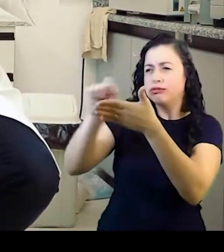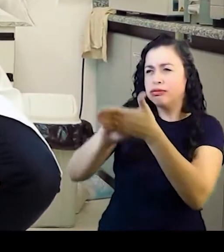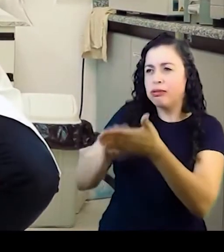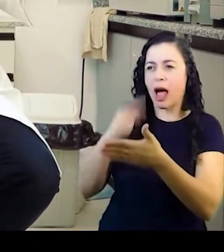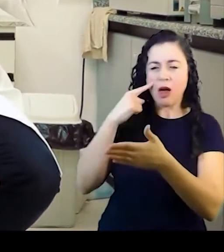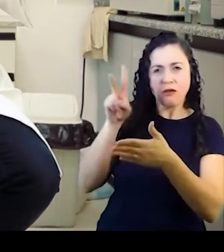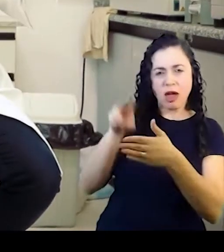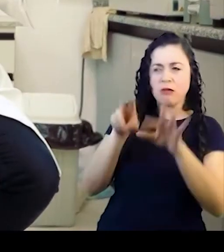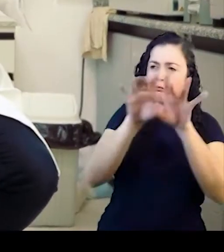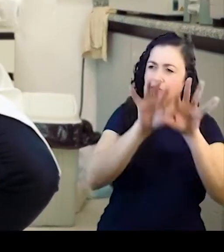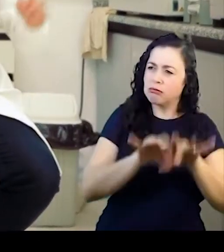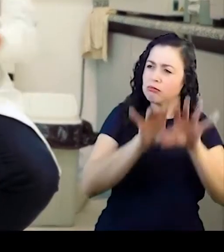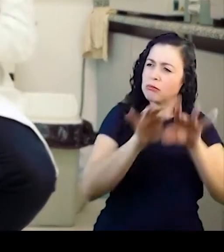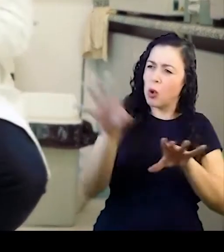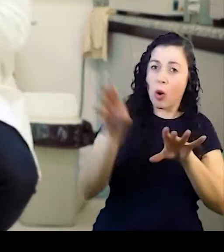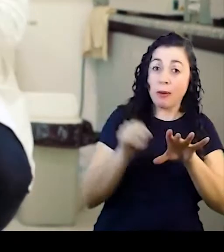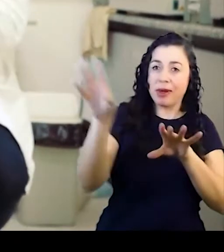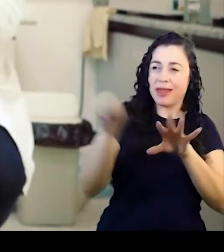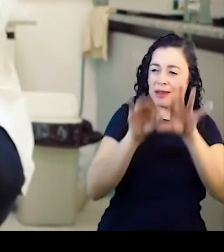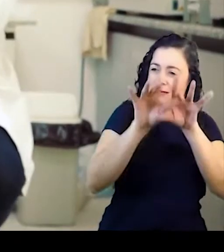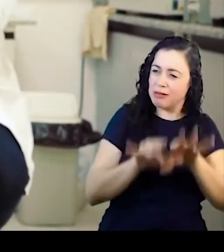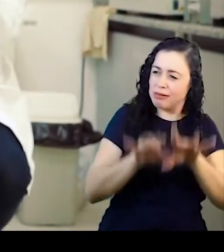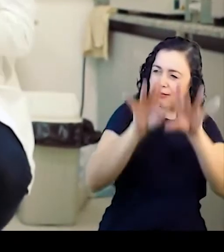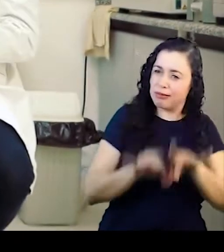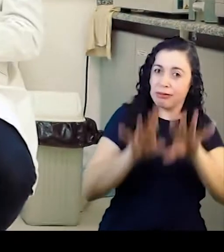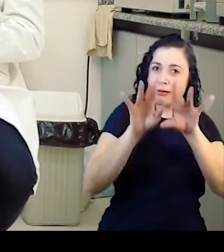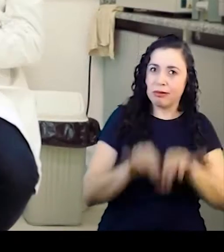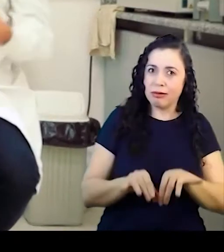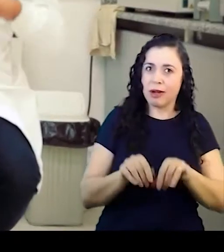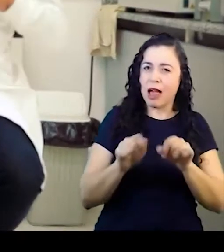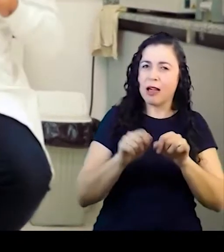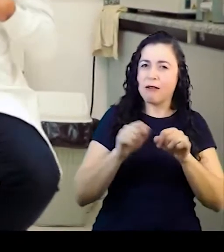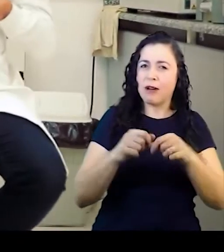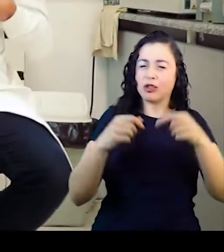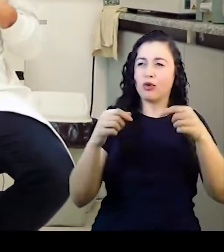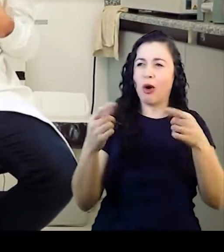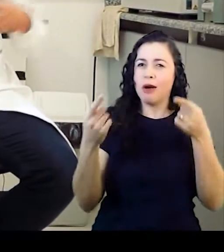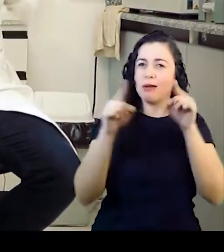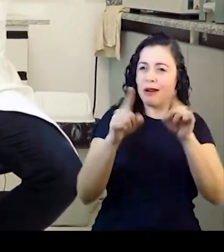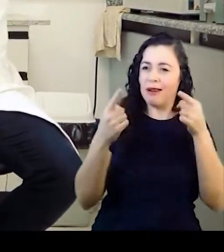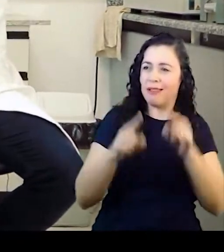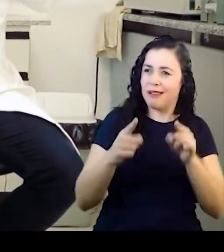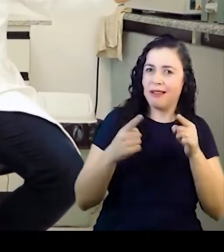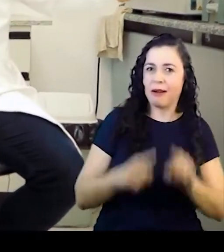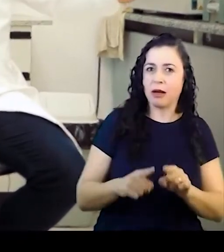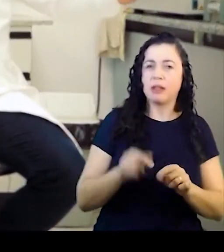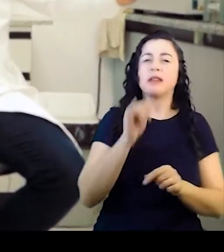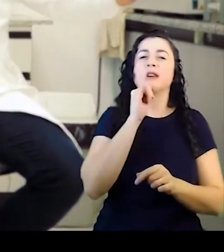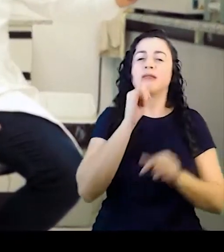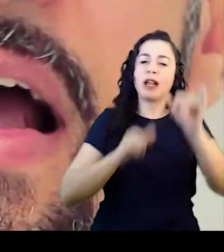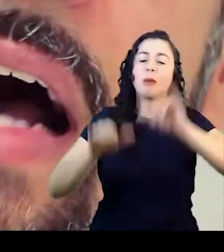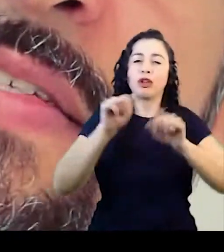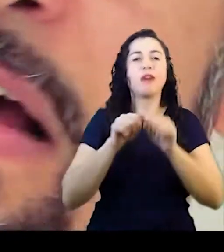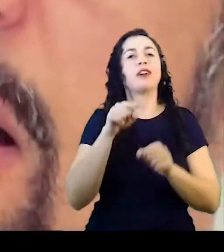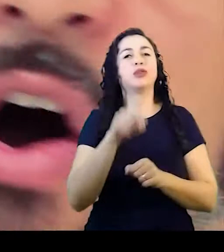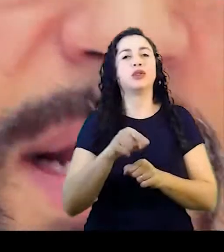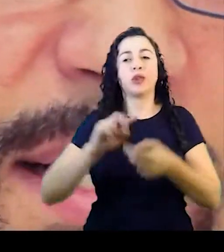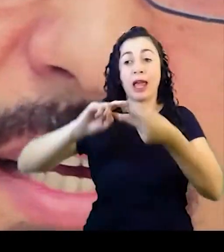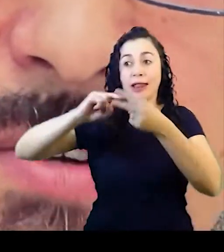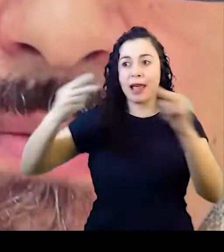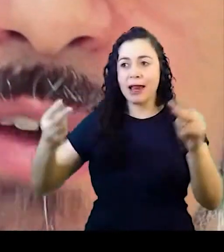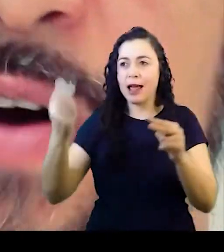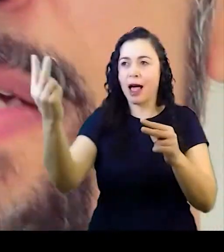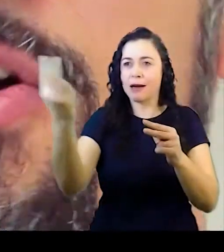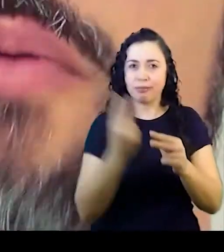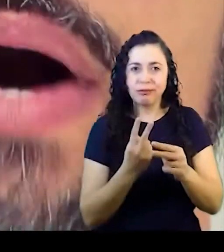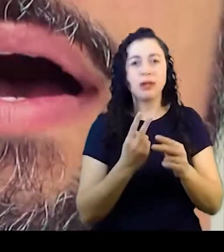aqui em linha simples e eu coloco ela em linha dupla. Isso eu faço no laboratório. Eu pego o material genético, a célula olha